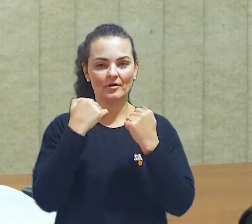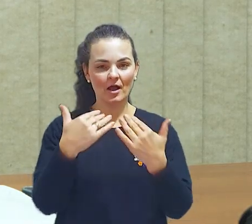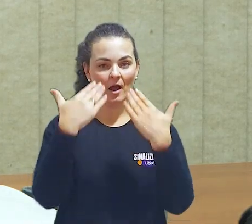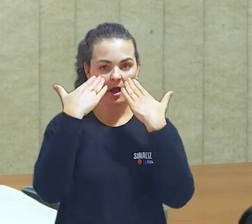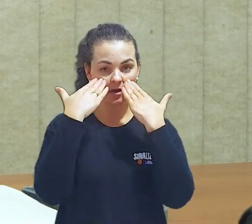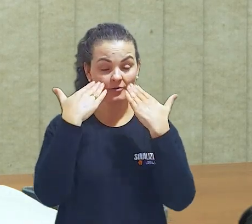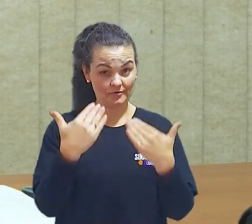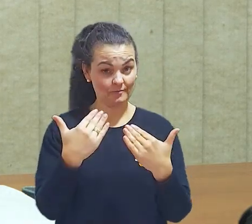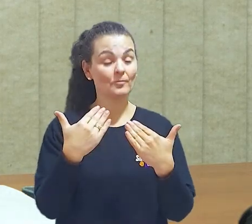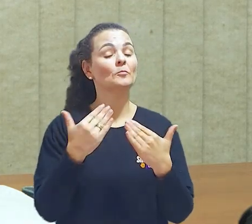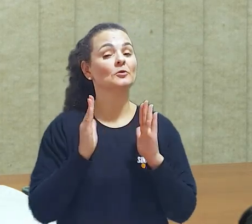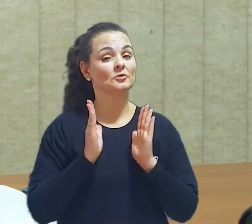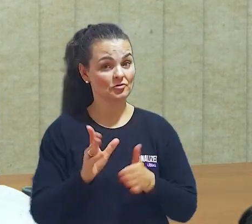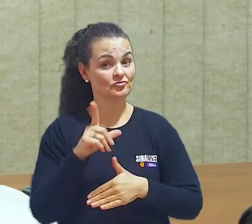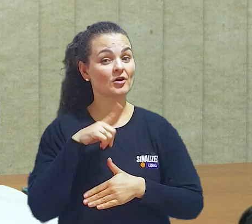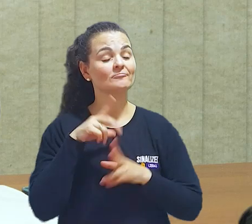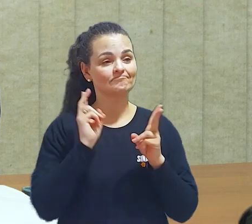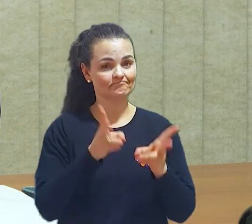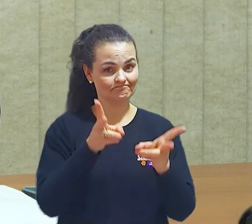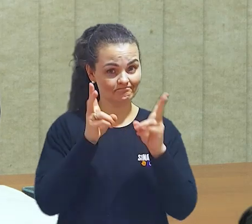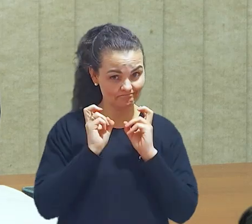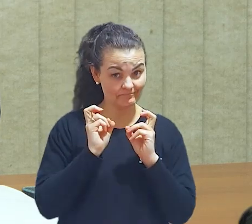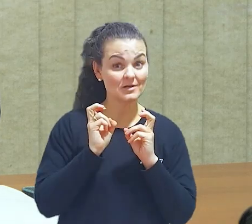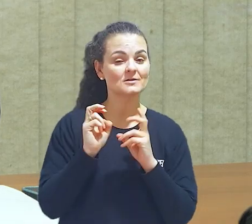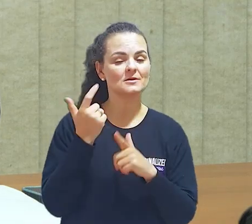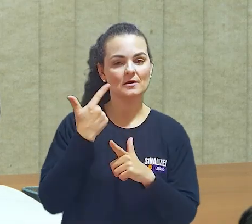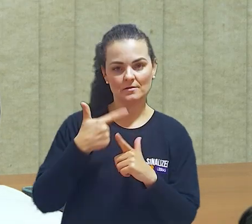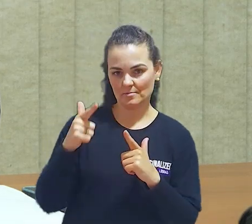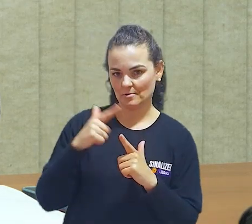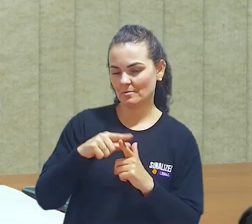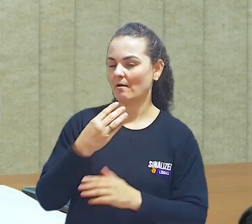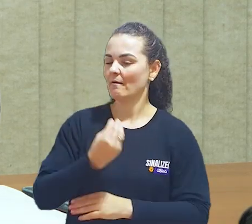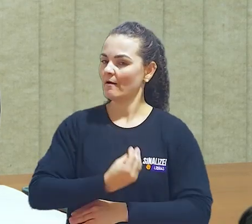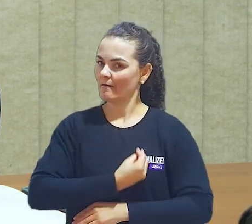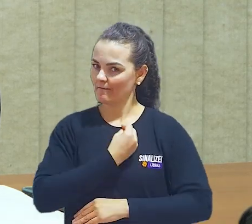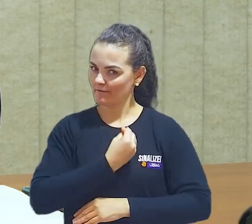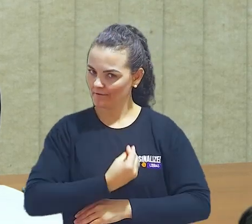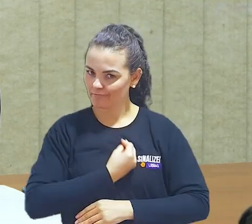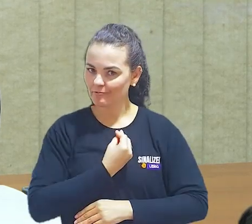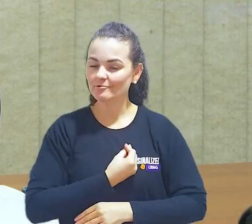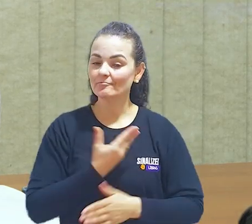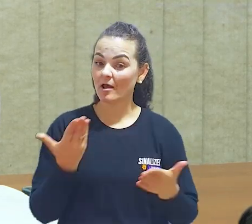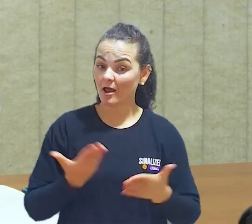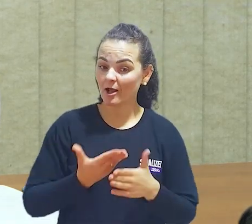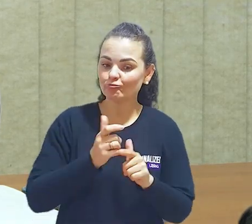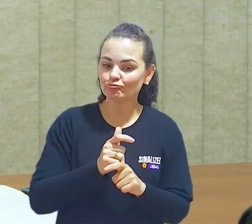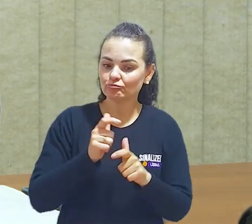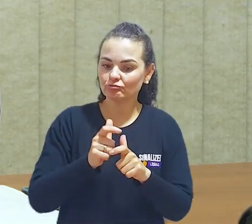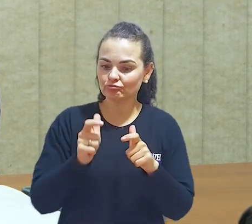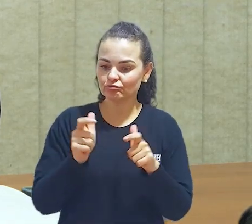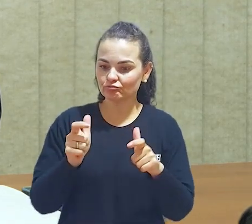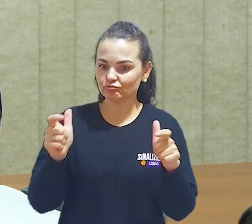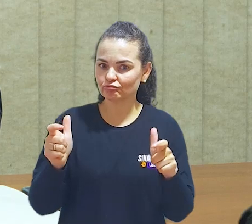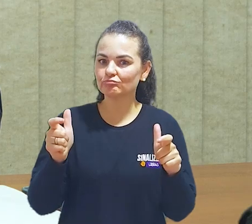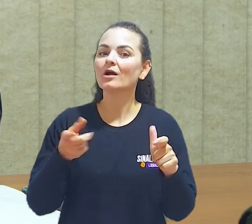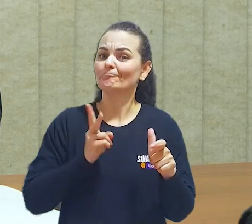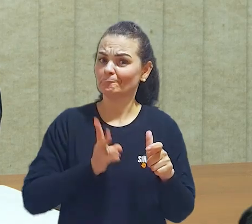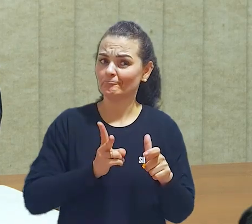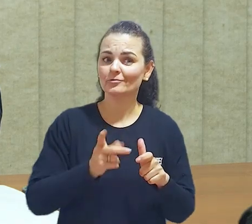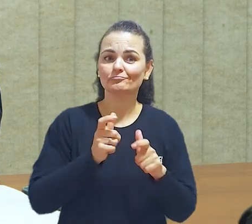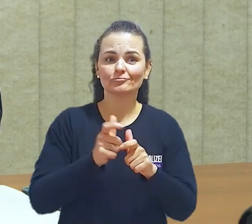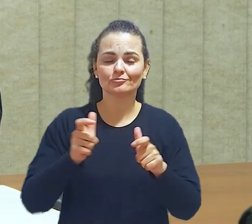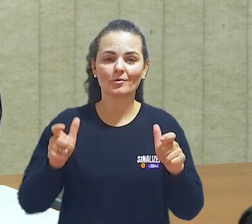sido identificado que este problema já existia e que estava crescendo, assim como ainda cresce, e